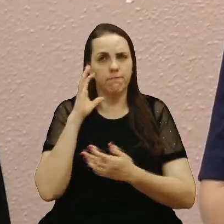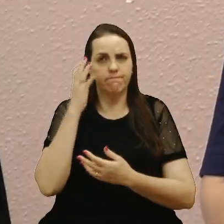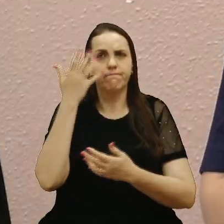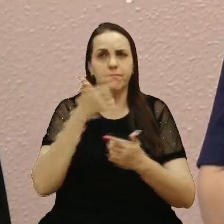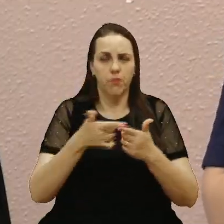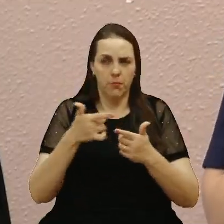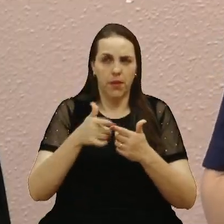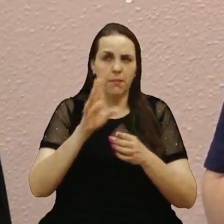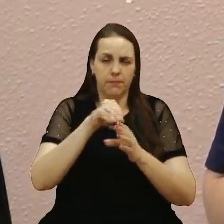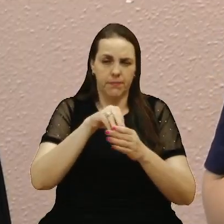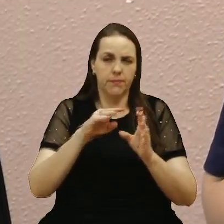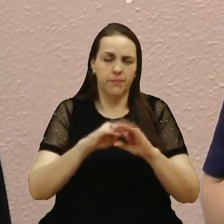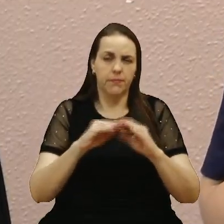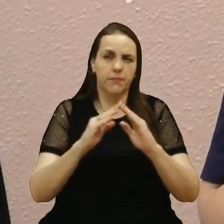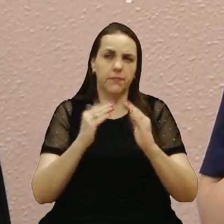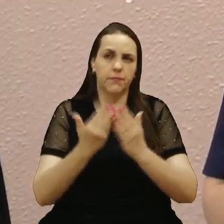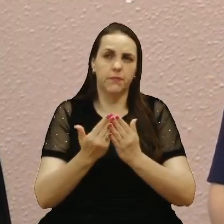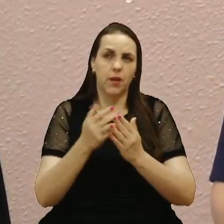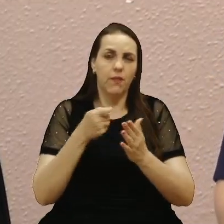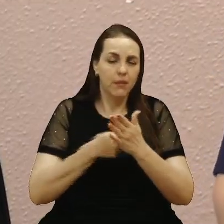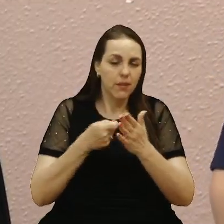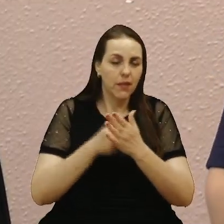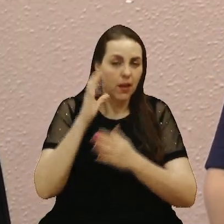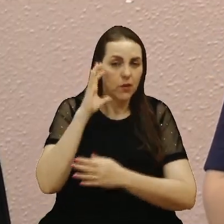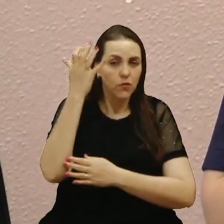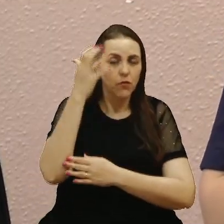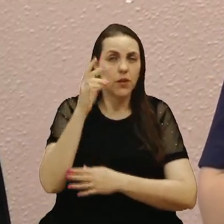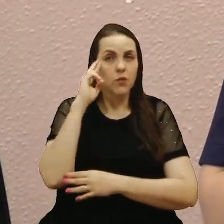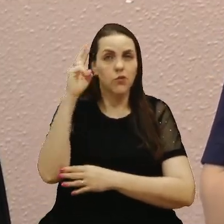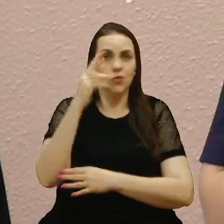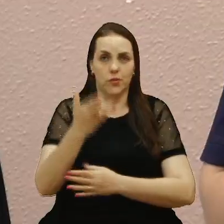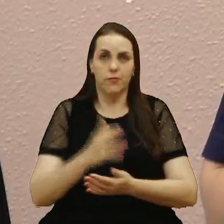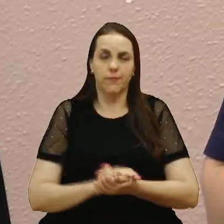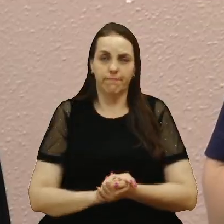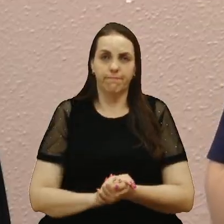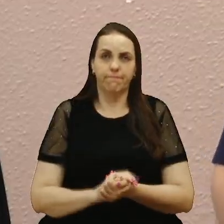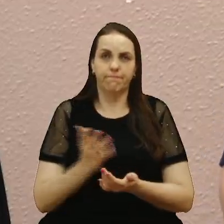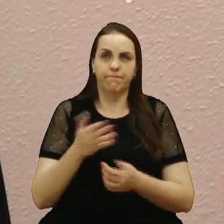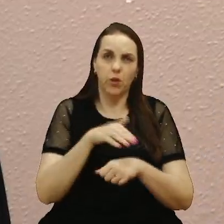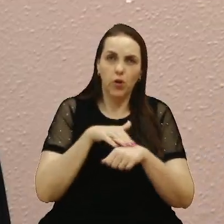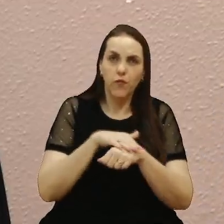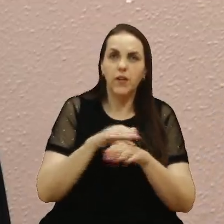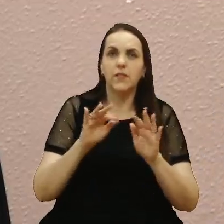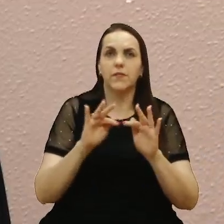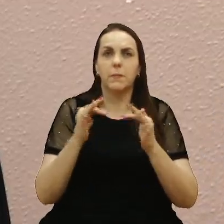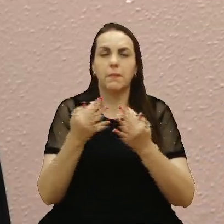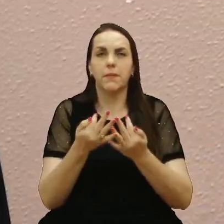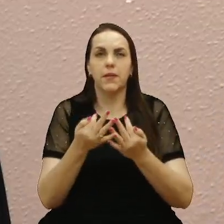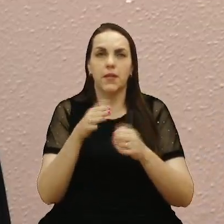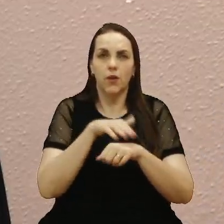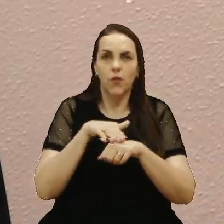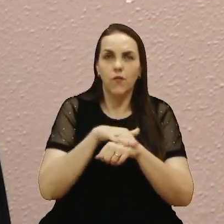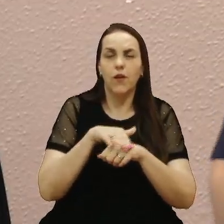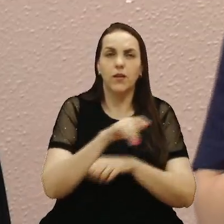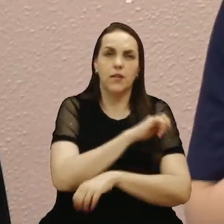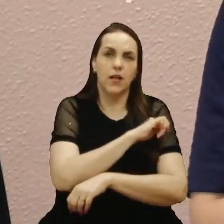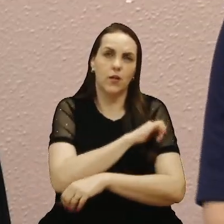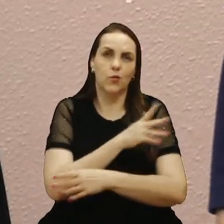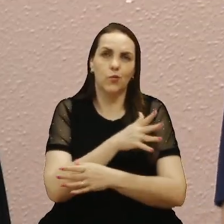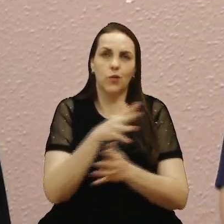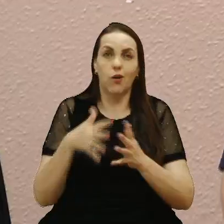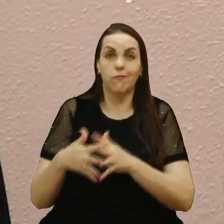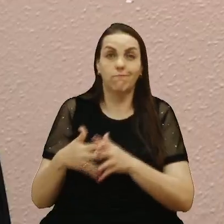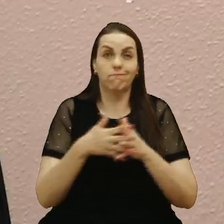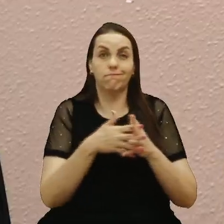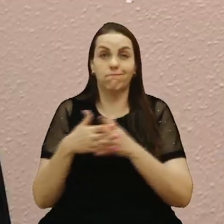nas escolas, quem vai lá tentar resolver são os diretores, né? Que converse com as famílias, que converse com os estudantes. São conflitos de tudo que